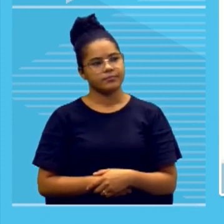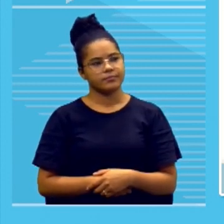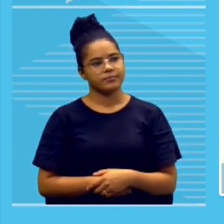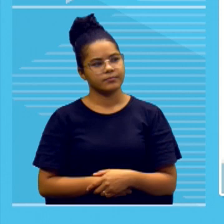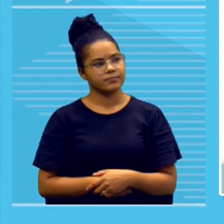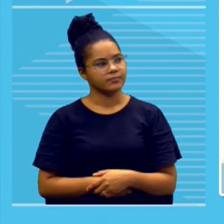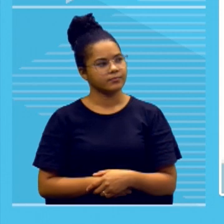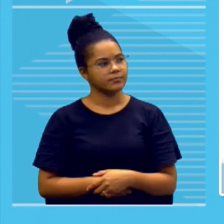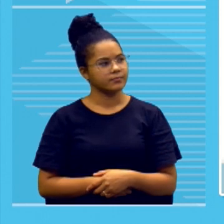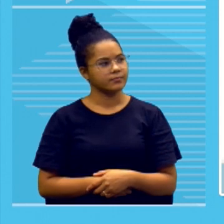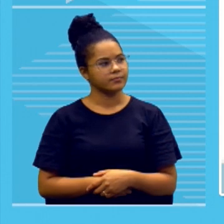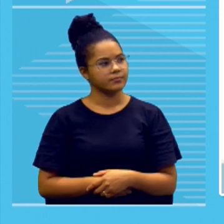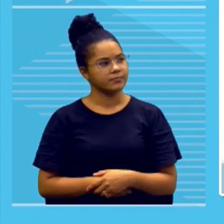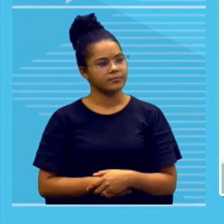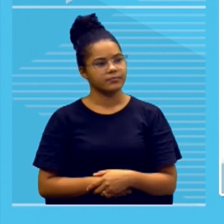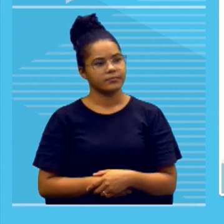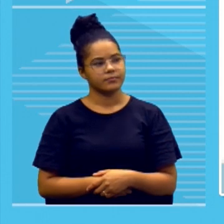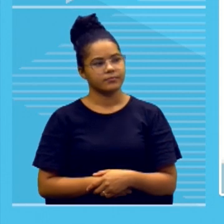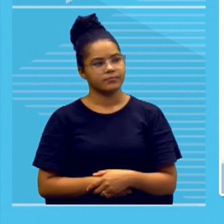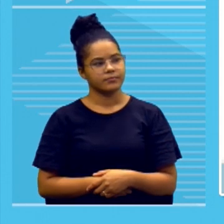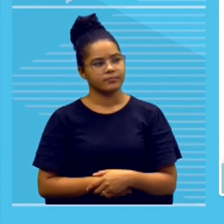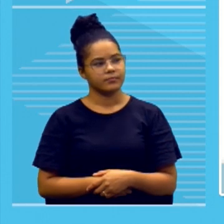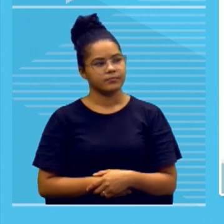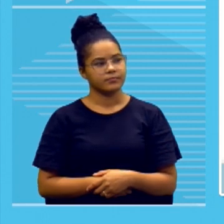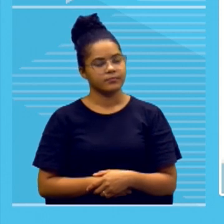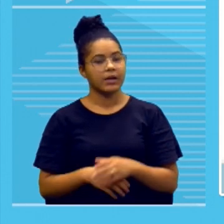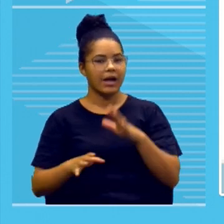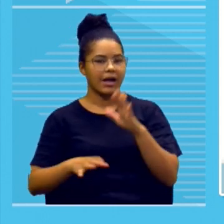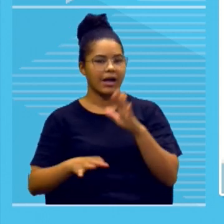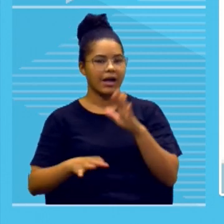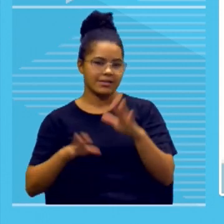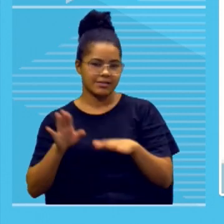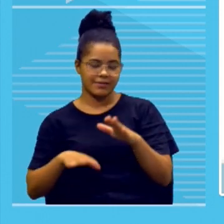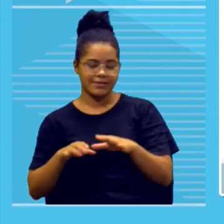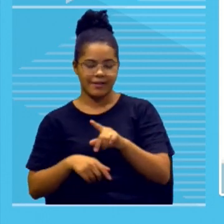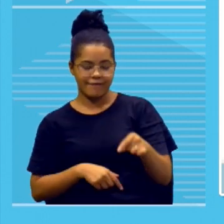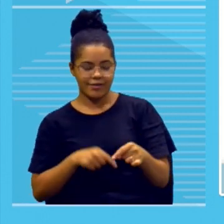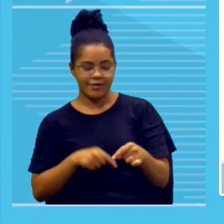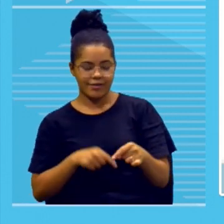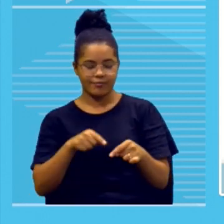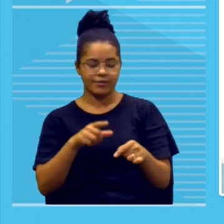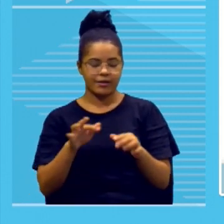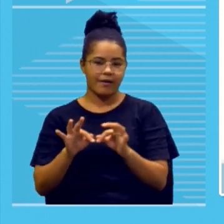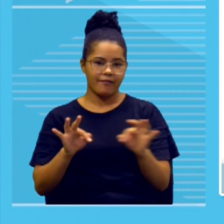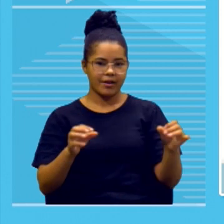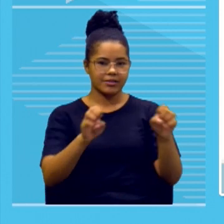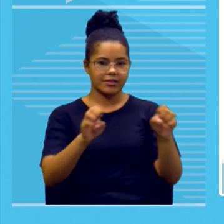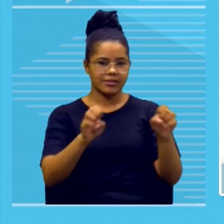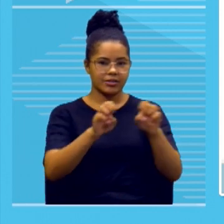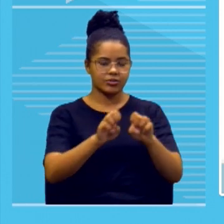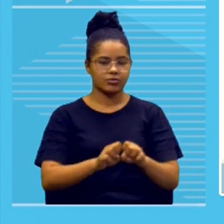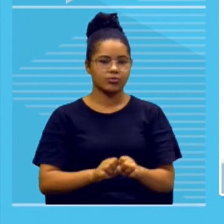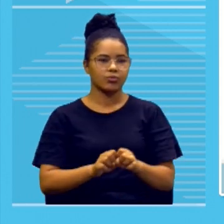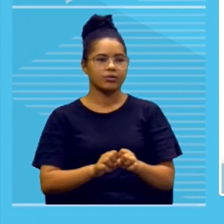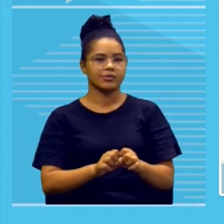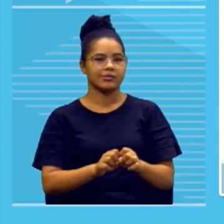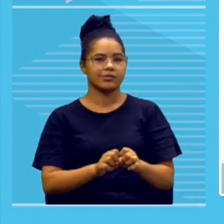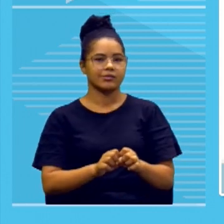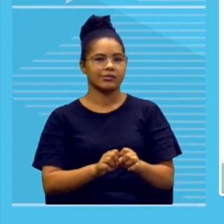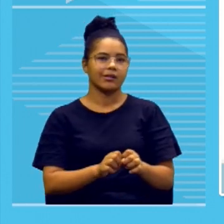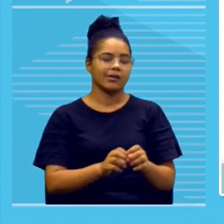Às vezes eu tenho a vírgula lá nas orações subordinadas